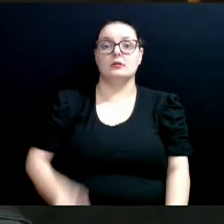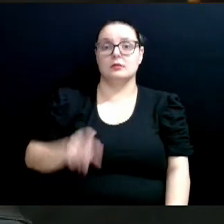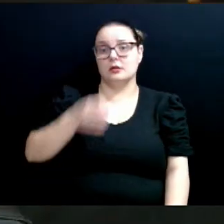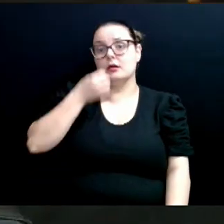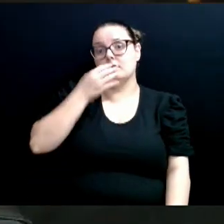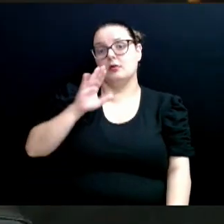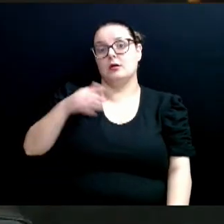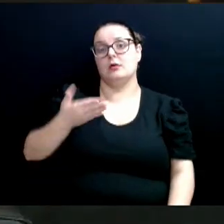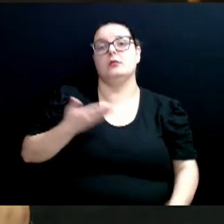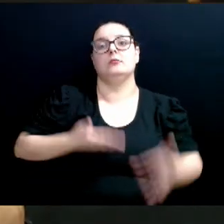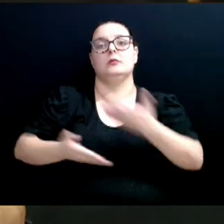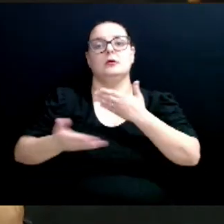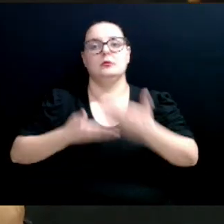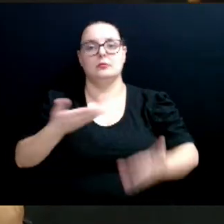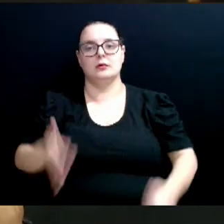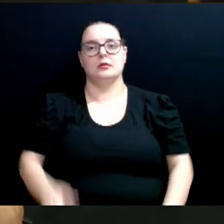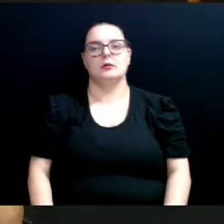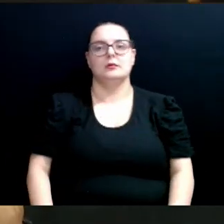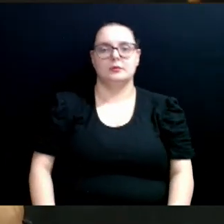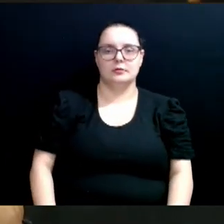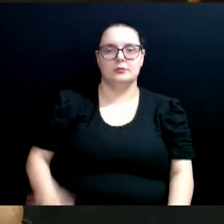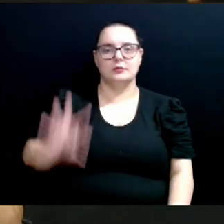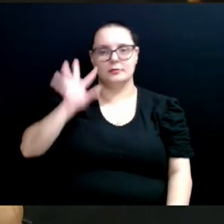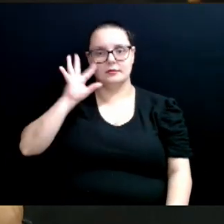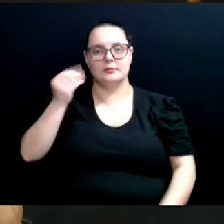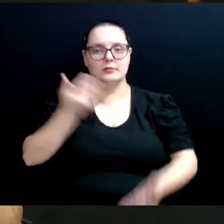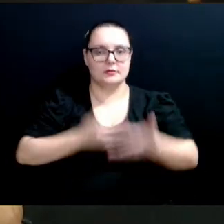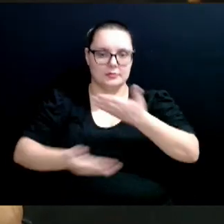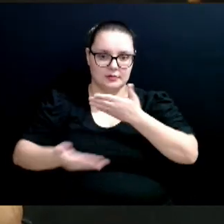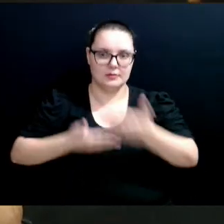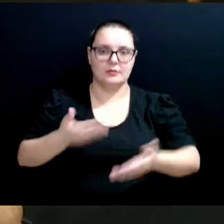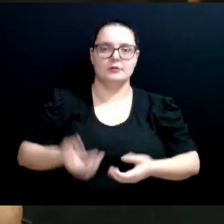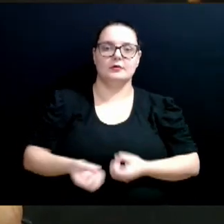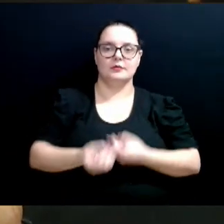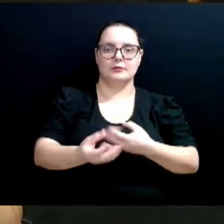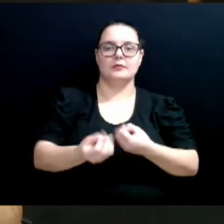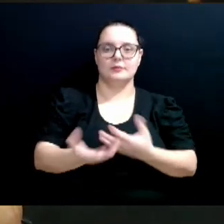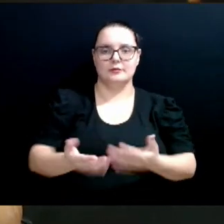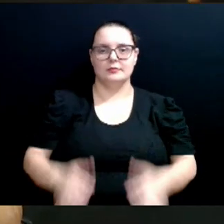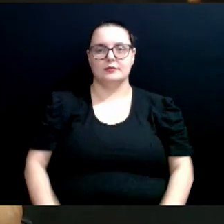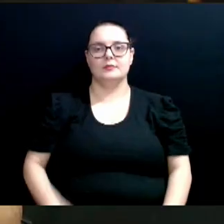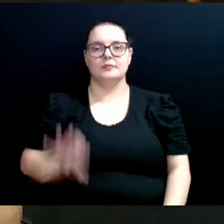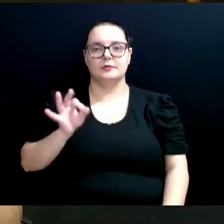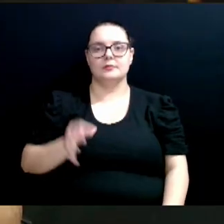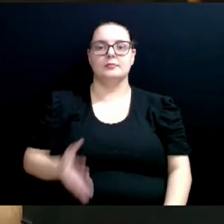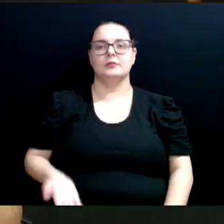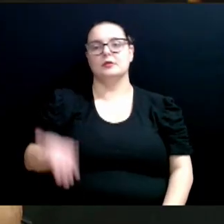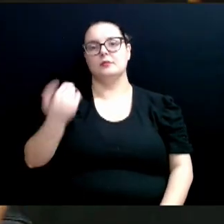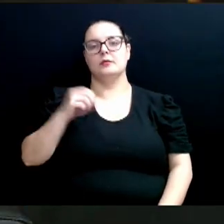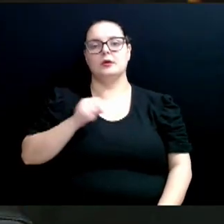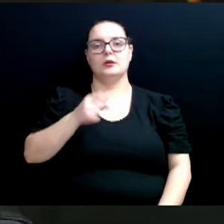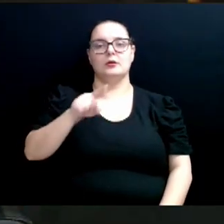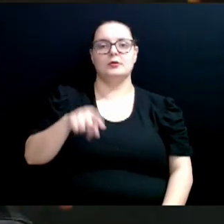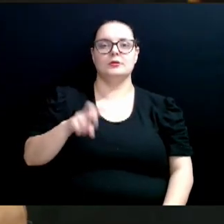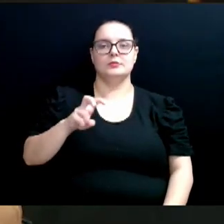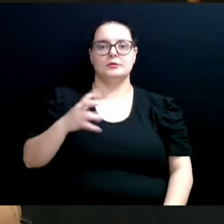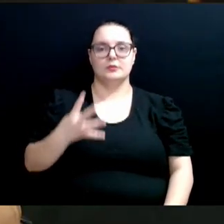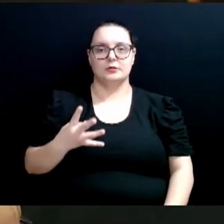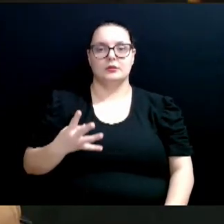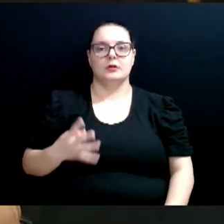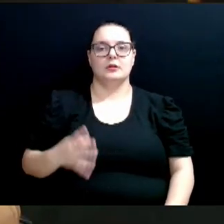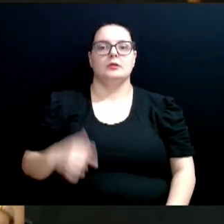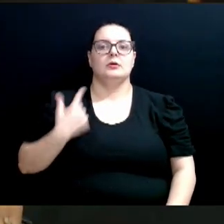trocar, né? Quando a gente troca conhecimentos e quando a gente repassa a informação assertiva. Vamos lá, 8h54, a gente vai até 9h05, então temos